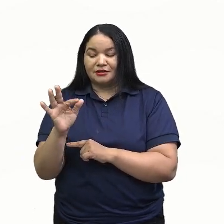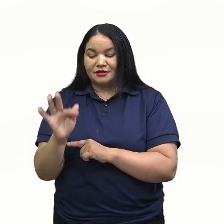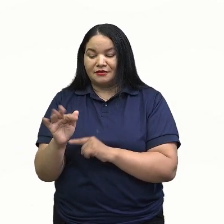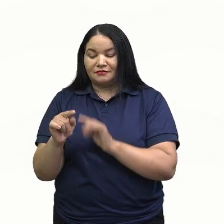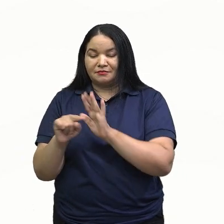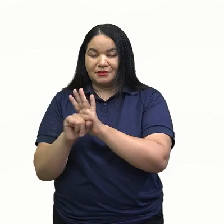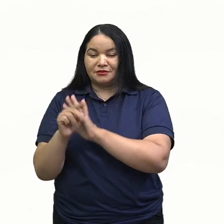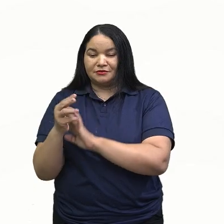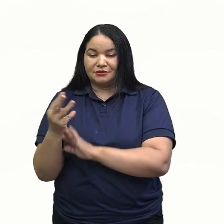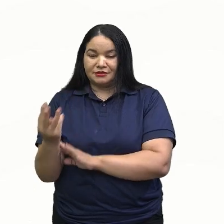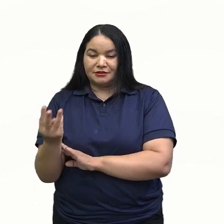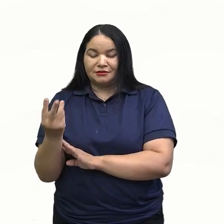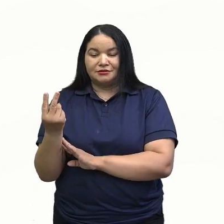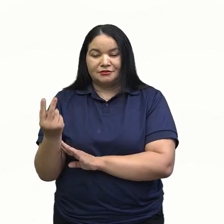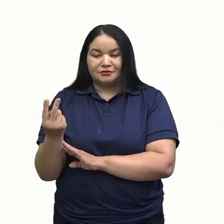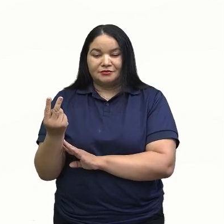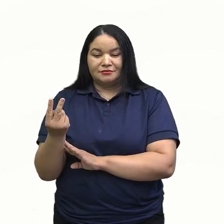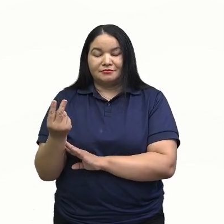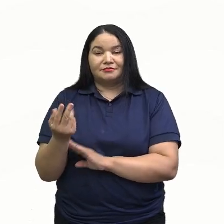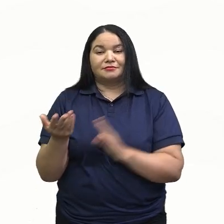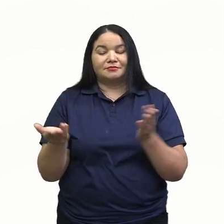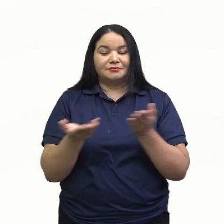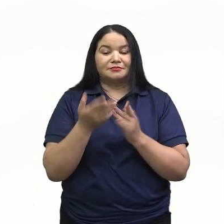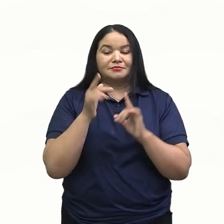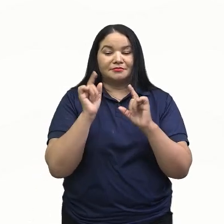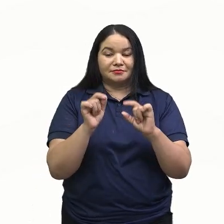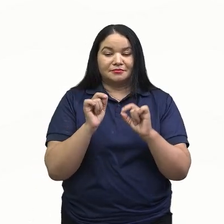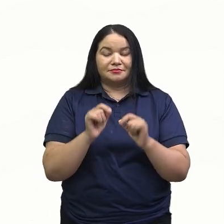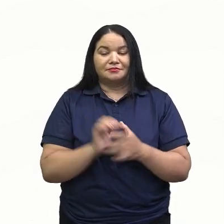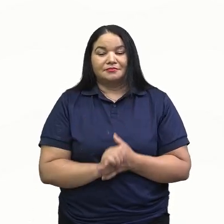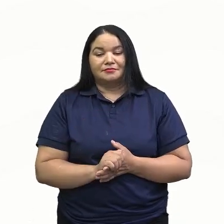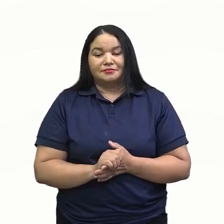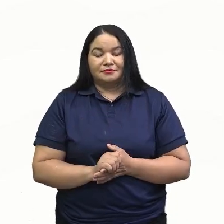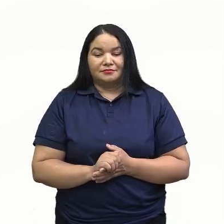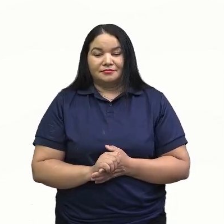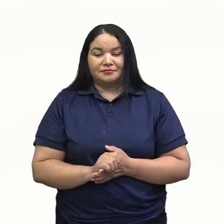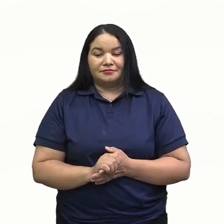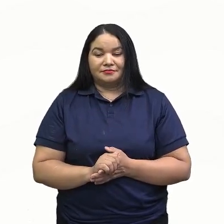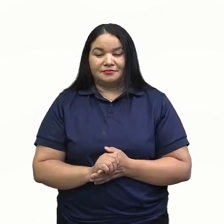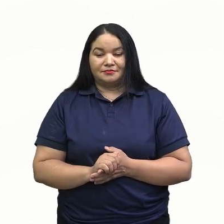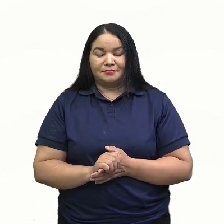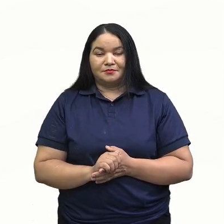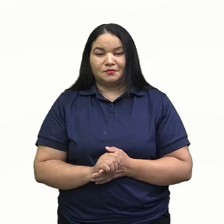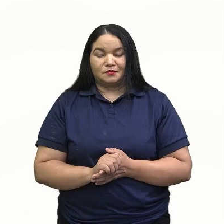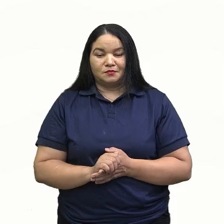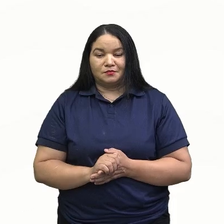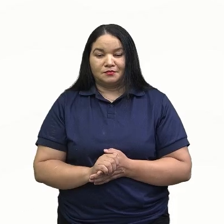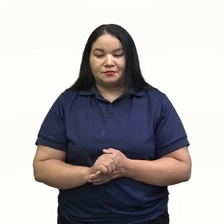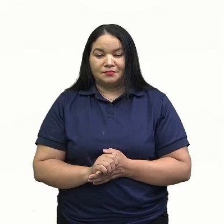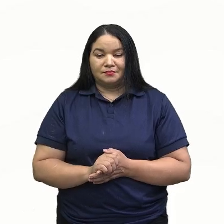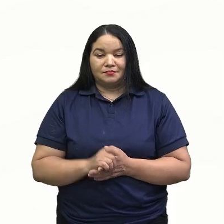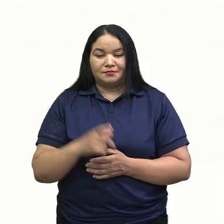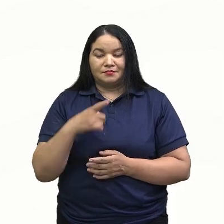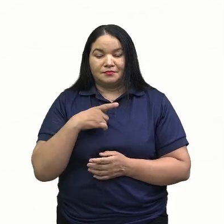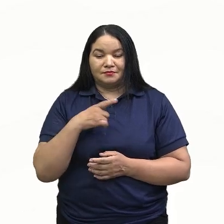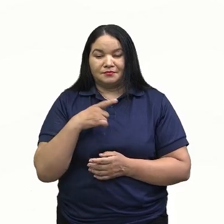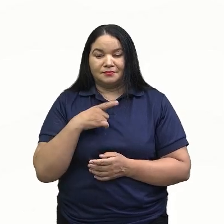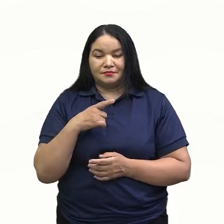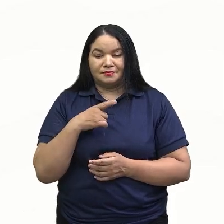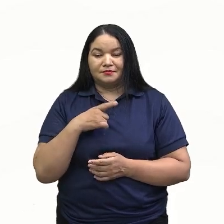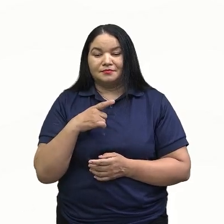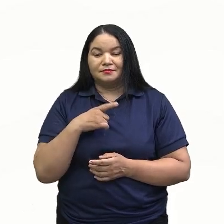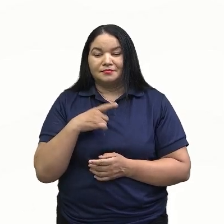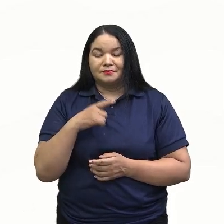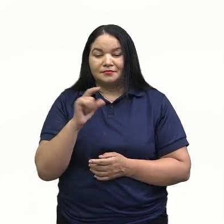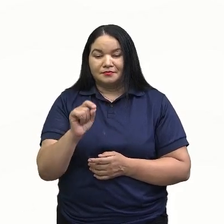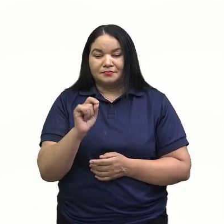menos 32. E aí, você faz o quê? Ó? Essa vez, aí você vai passar o quê? Eu tenho aqui, ó,